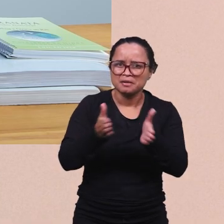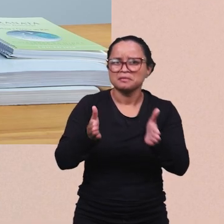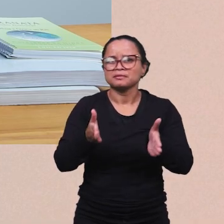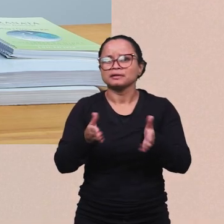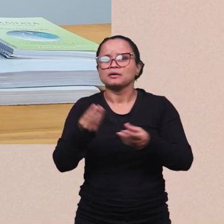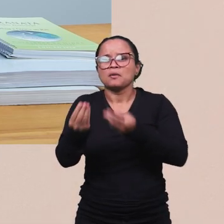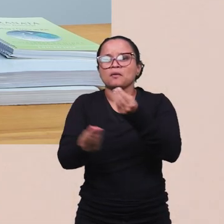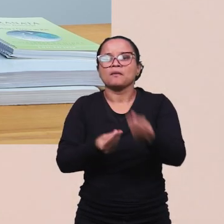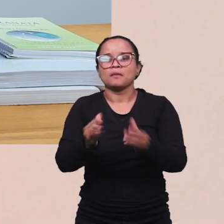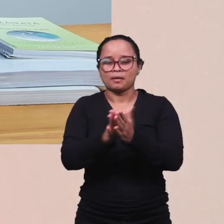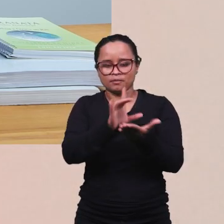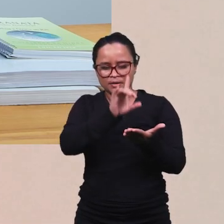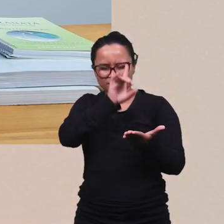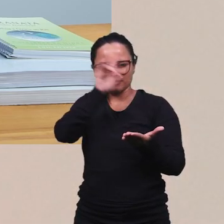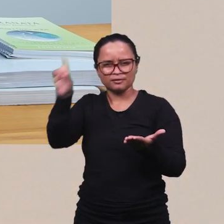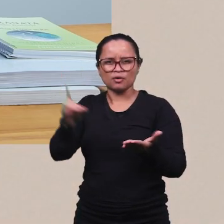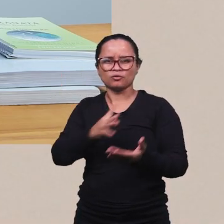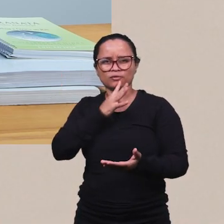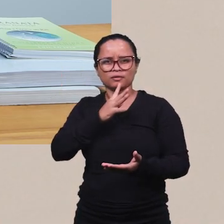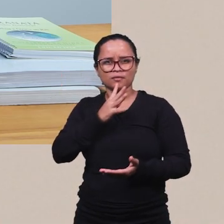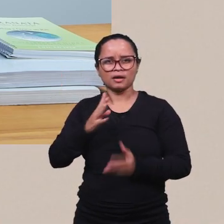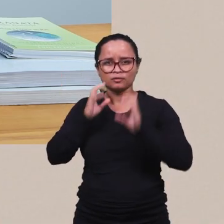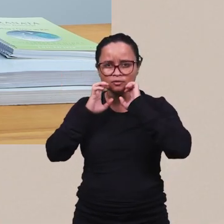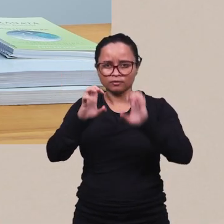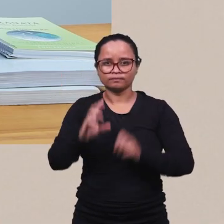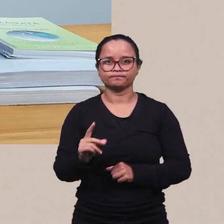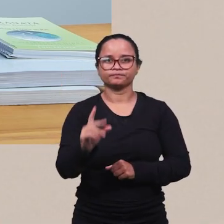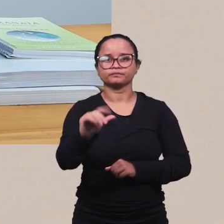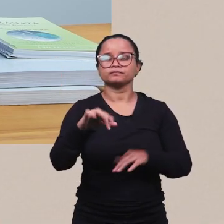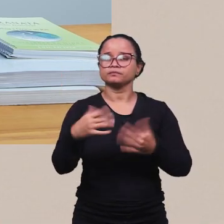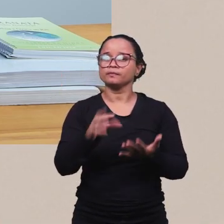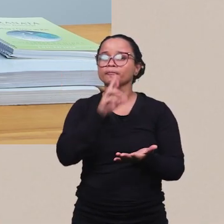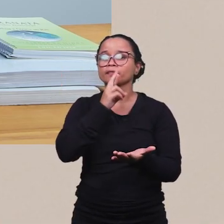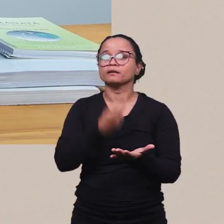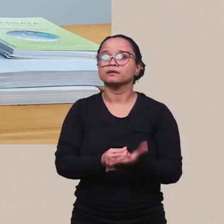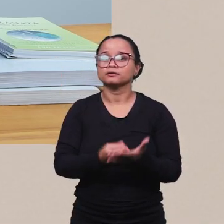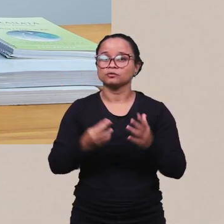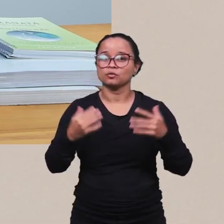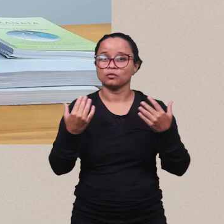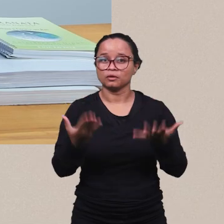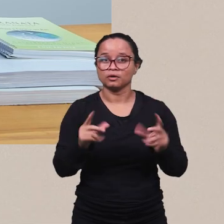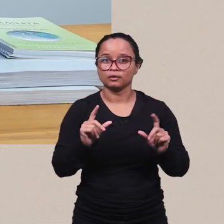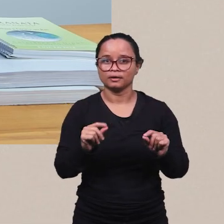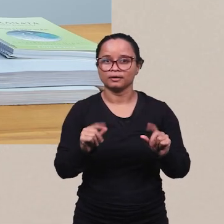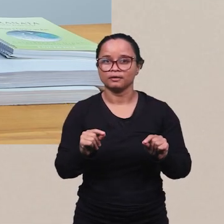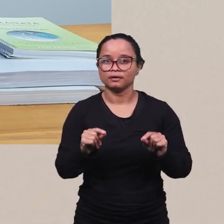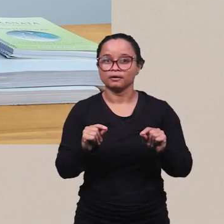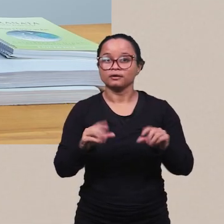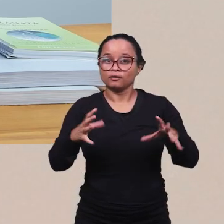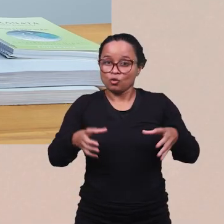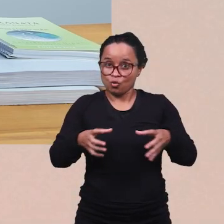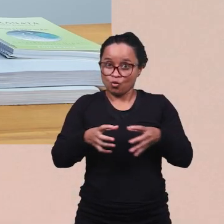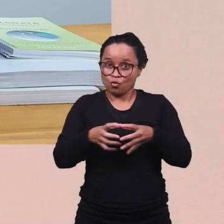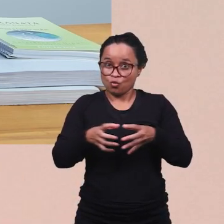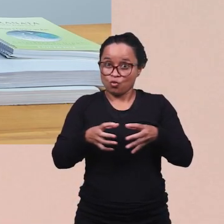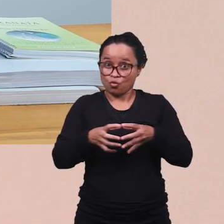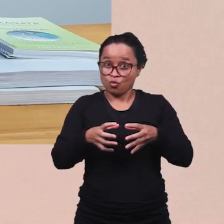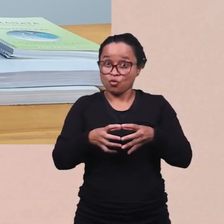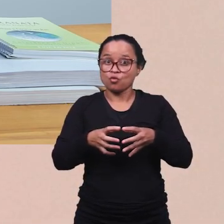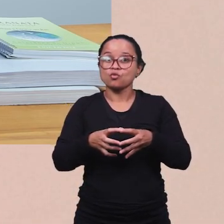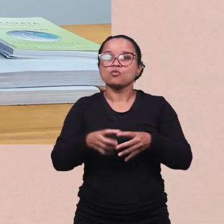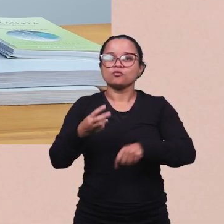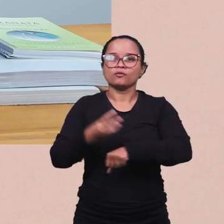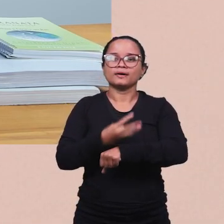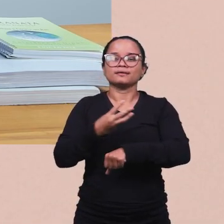ao conhecimento do Evangelho eterno. Disso resultou a criação do grupo de WhatsApp